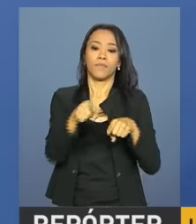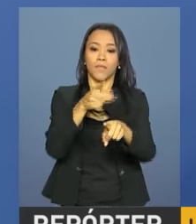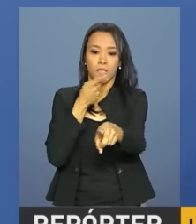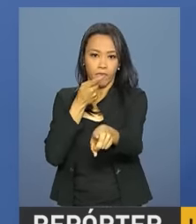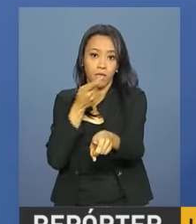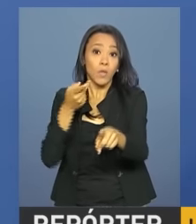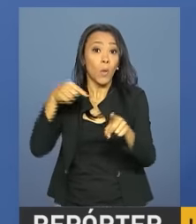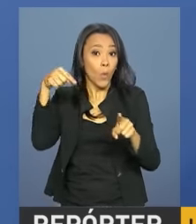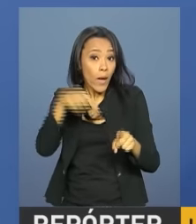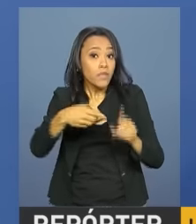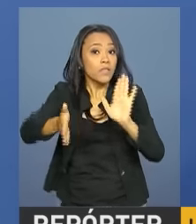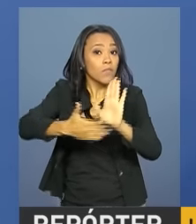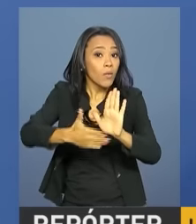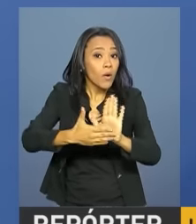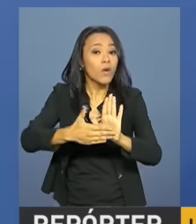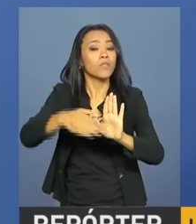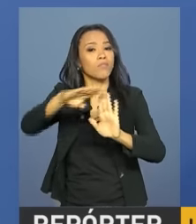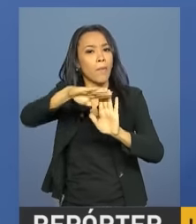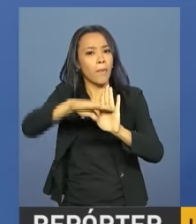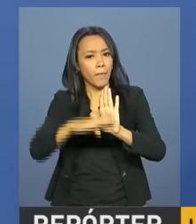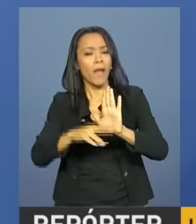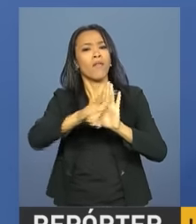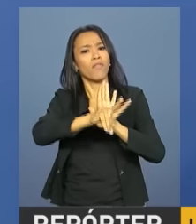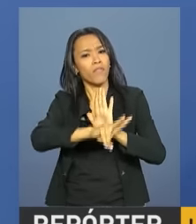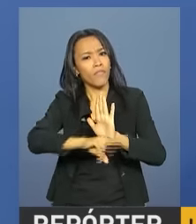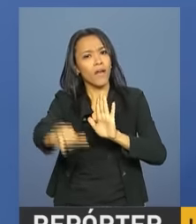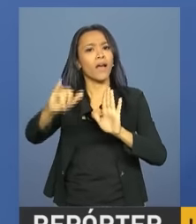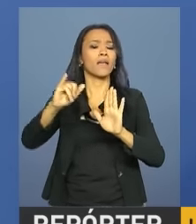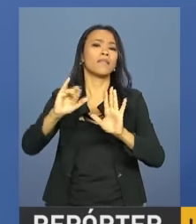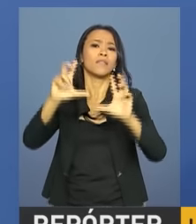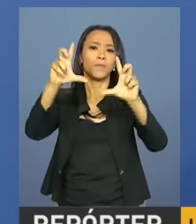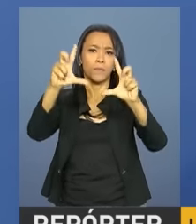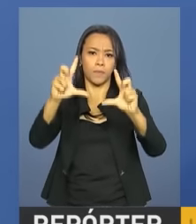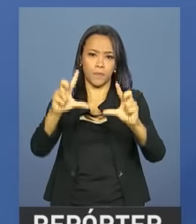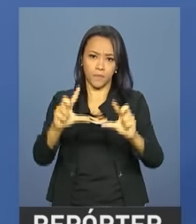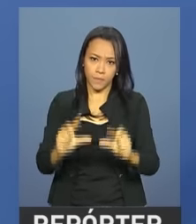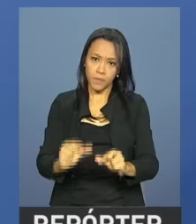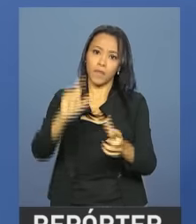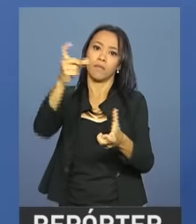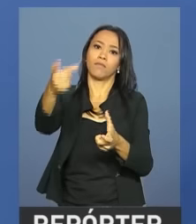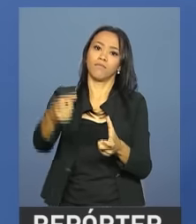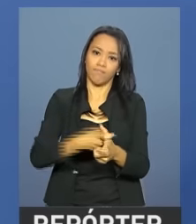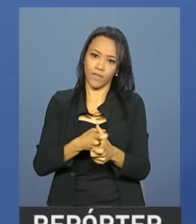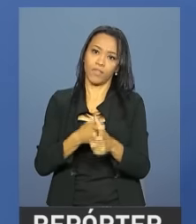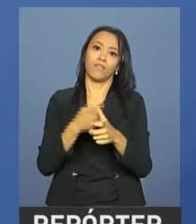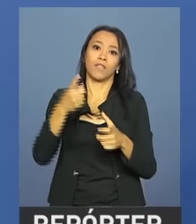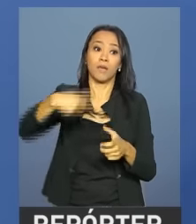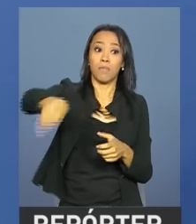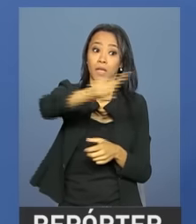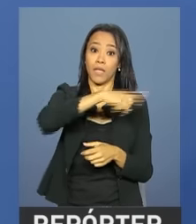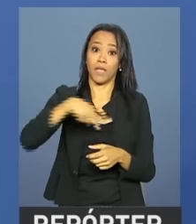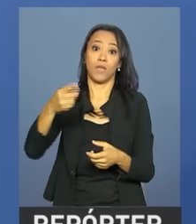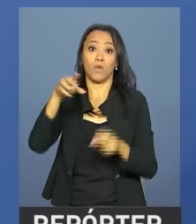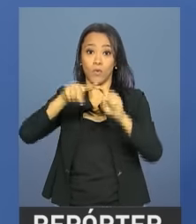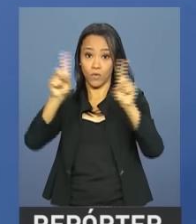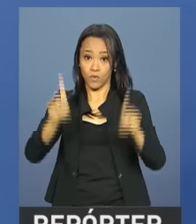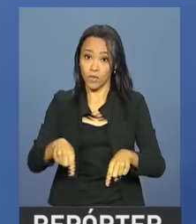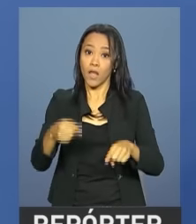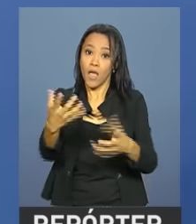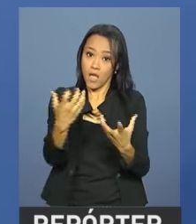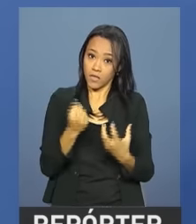eh vai zerar o déficit da previsibilidade para os funcionários receberem dia